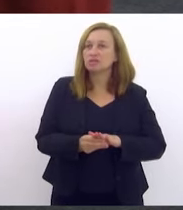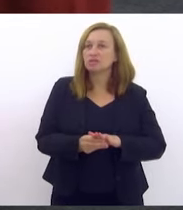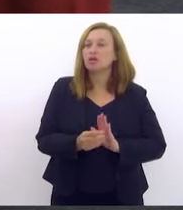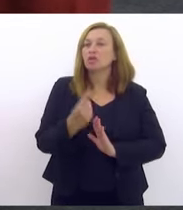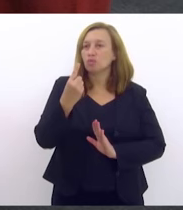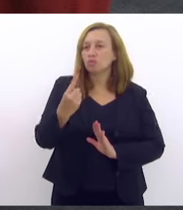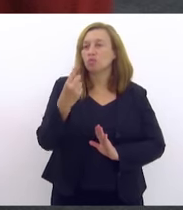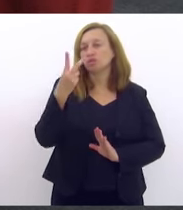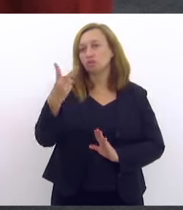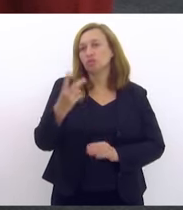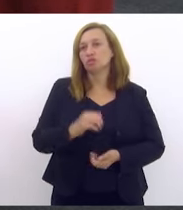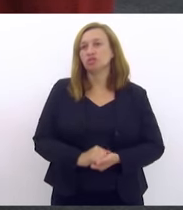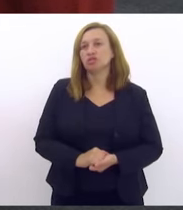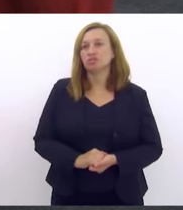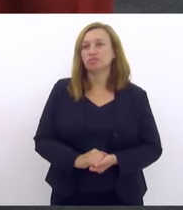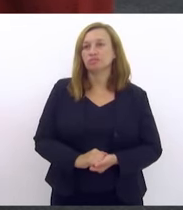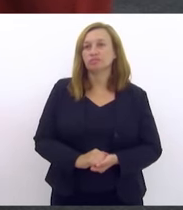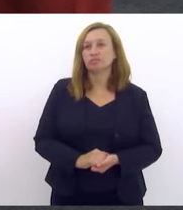1 e 2,